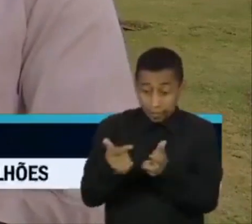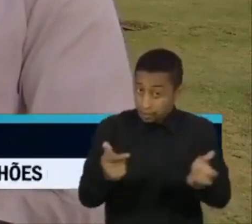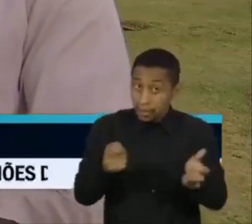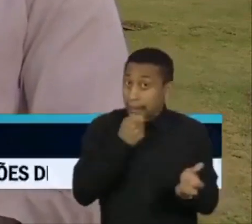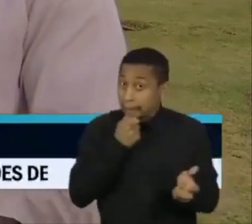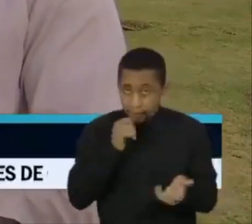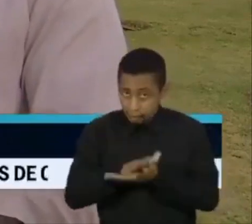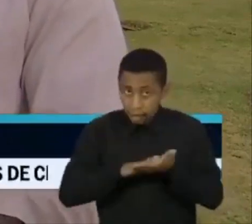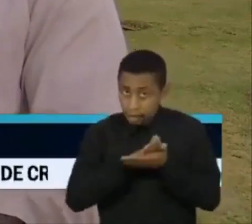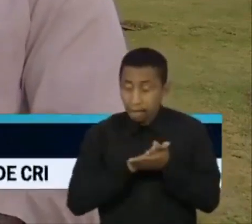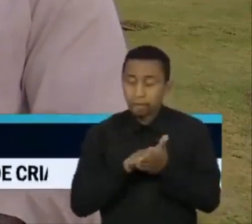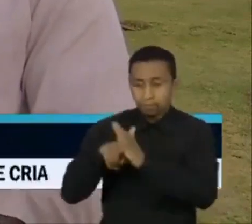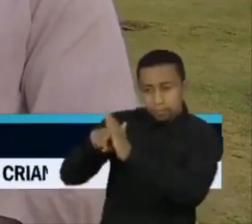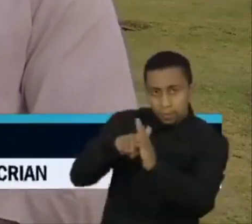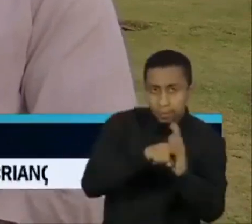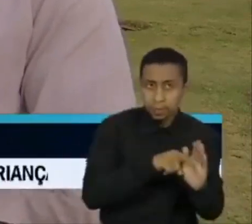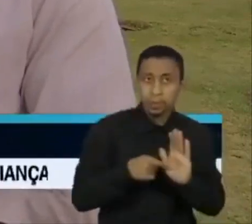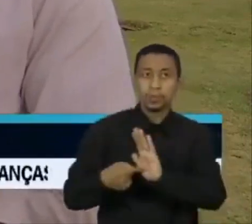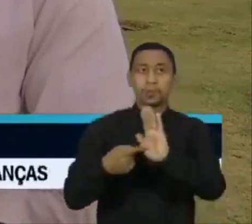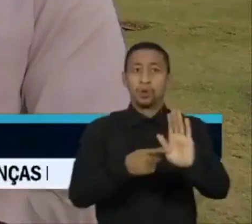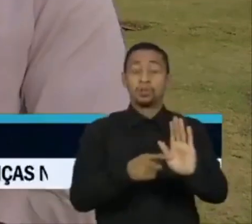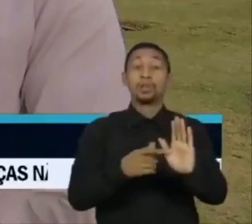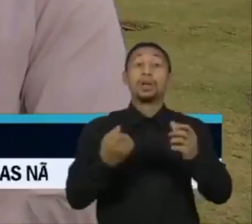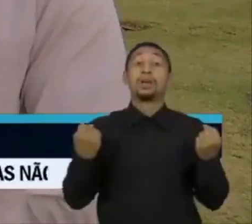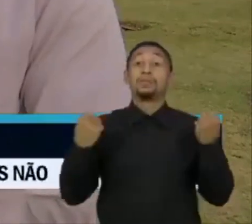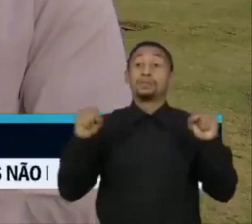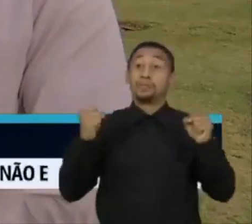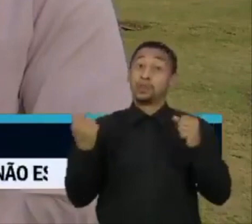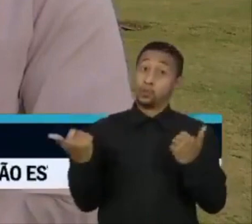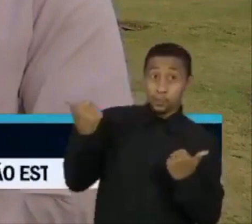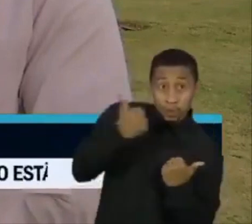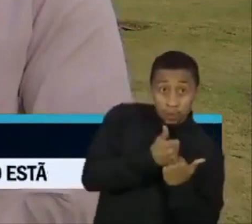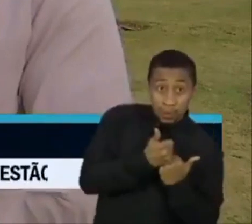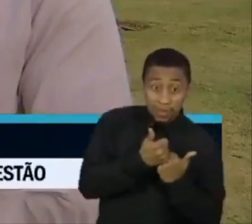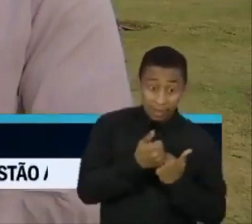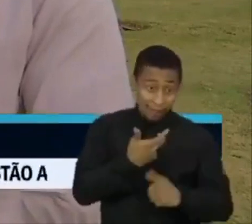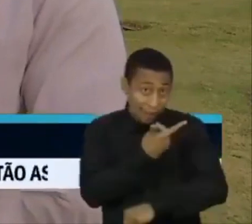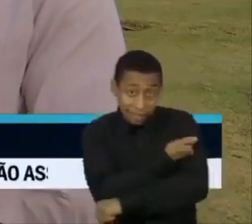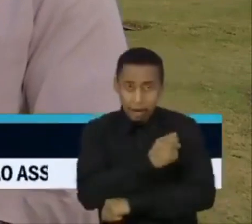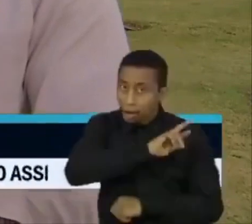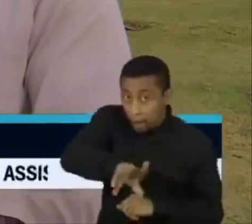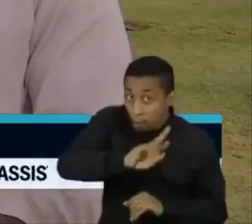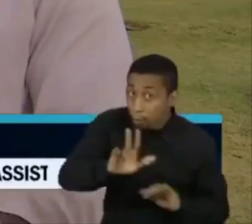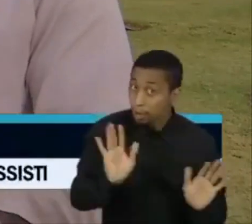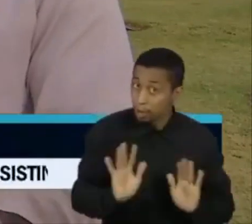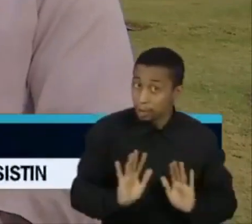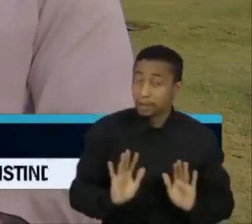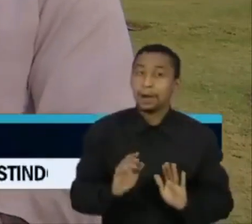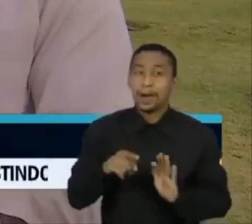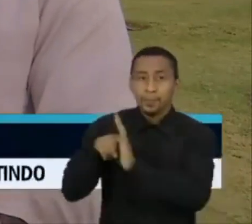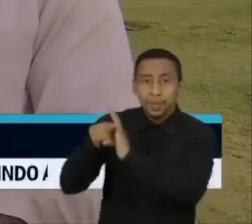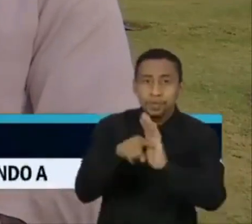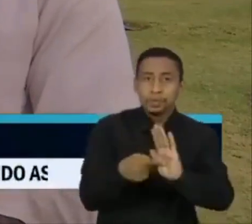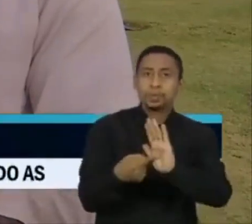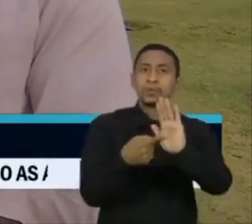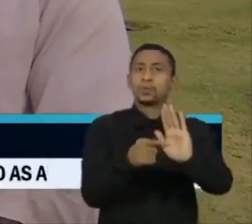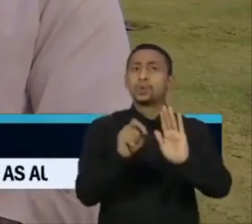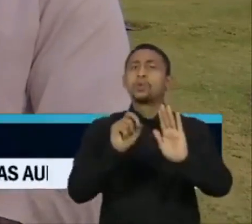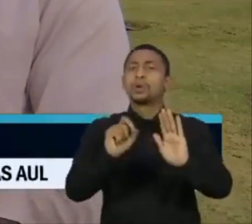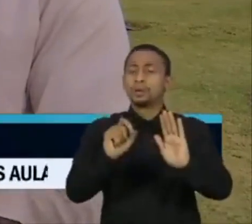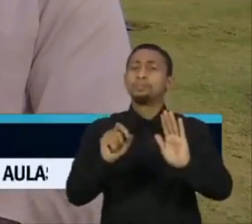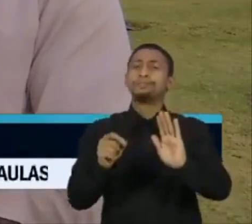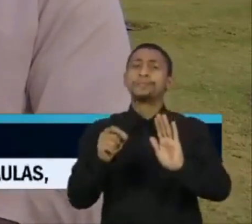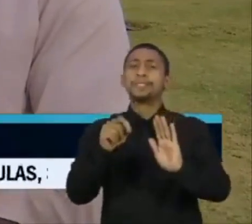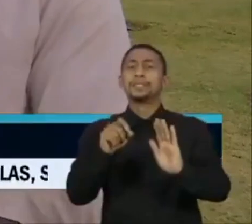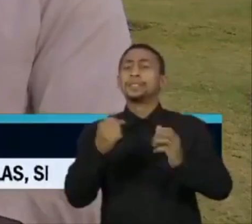estivessem disponíveis e não sugere que os exercícios possam substituir a imunização além disso a pesquisa não se aprofundou